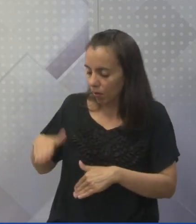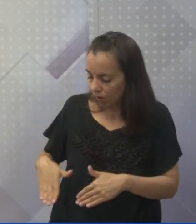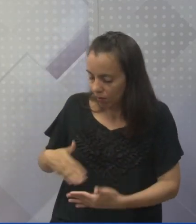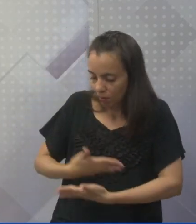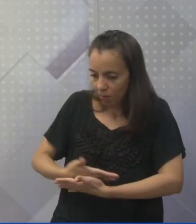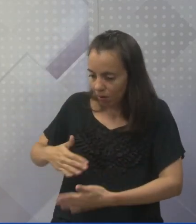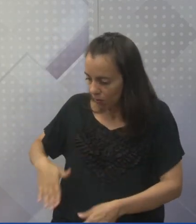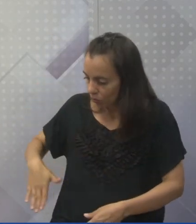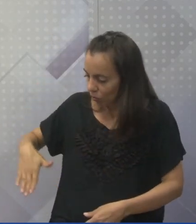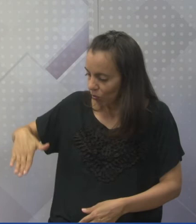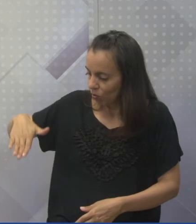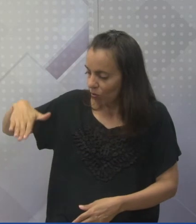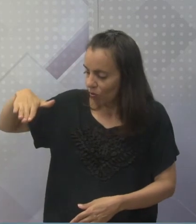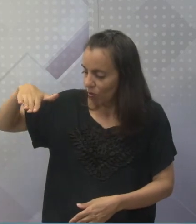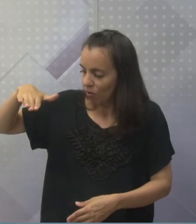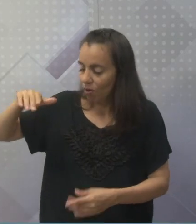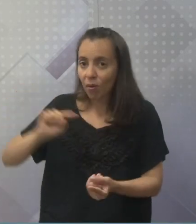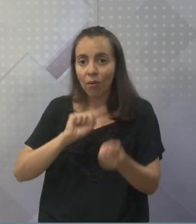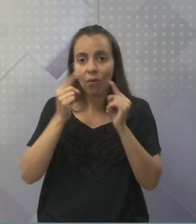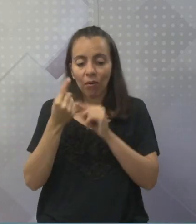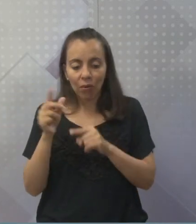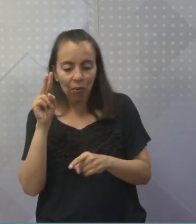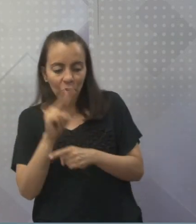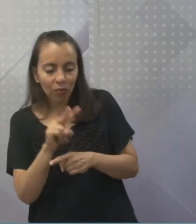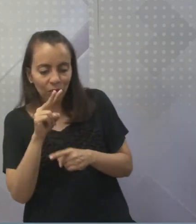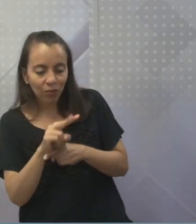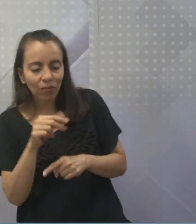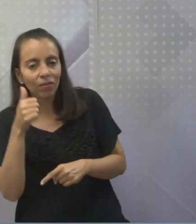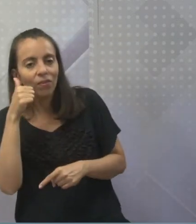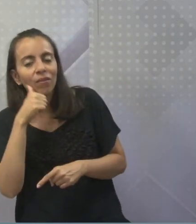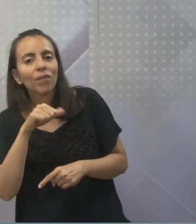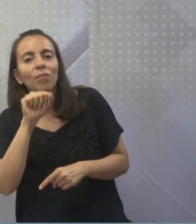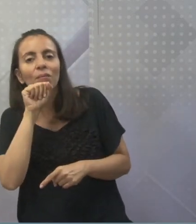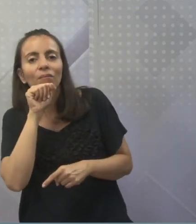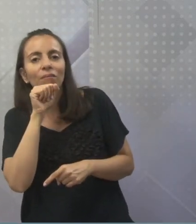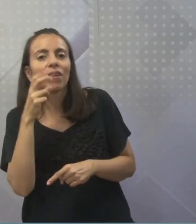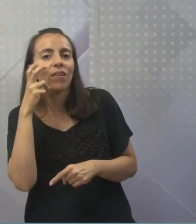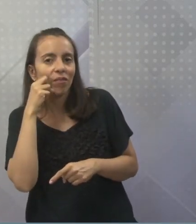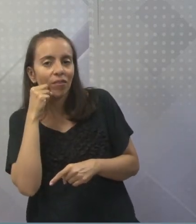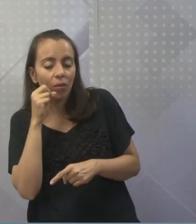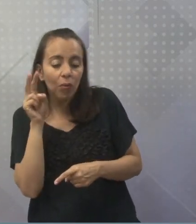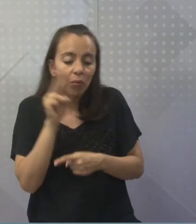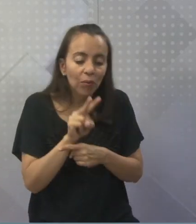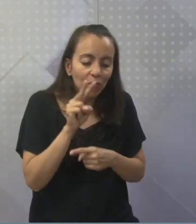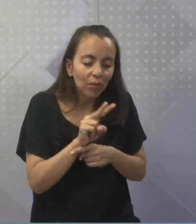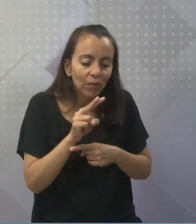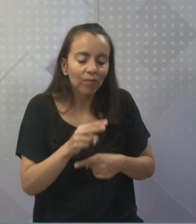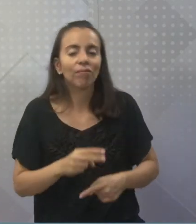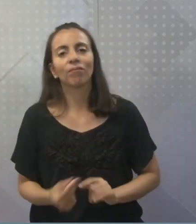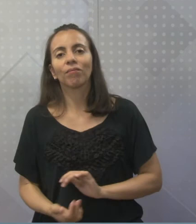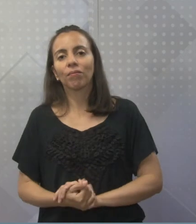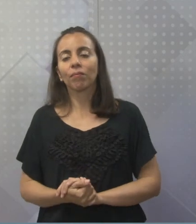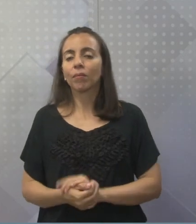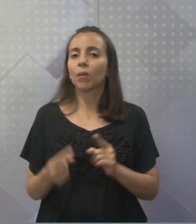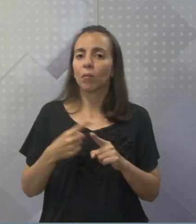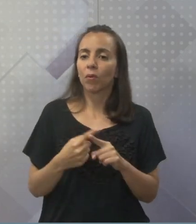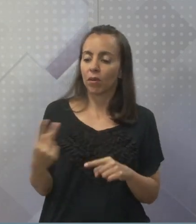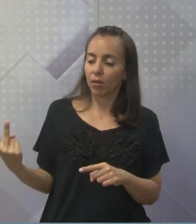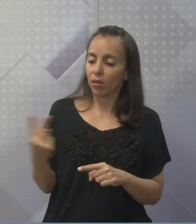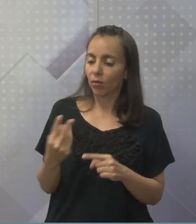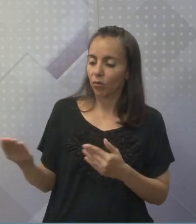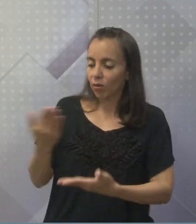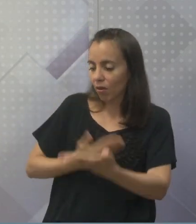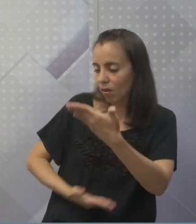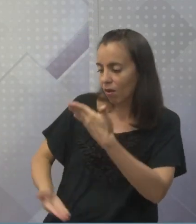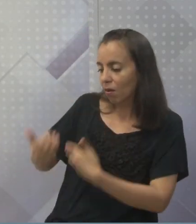na sua velhice. Então, só existe essa relação com mãe e filha, não é isso? Então,